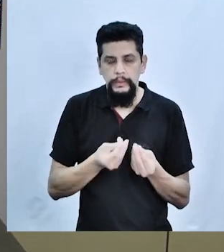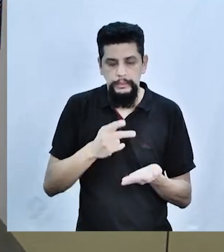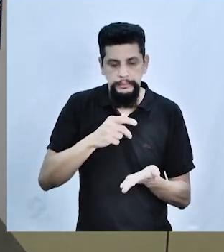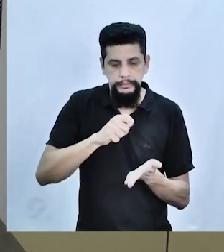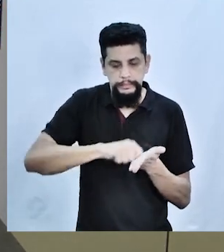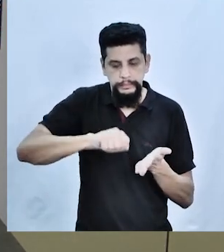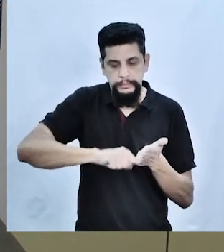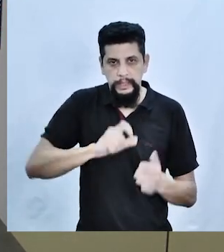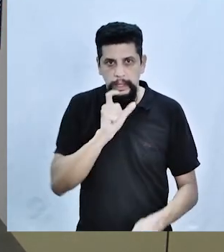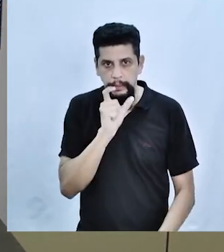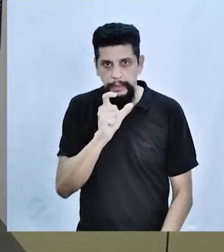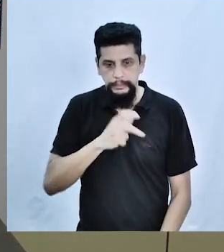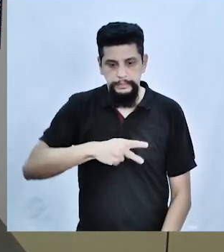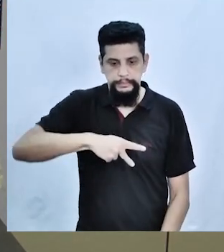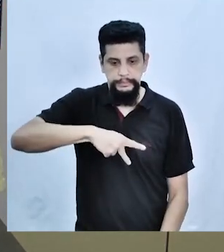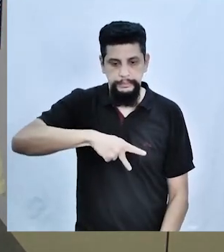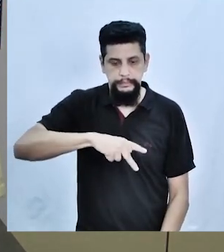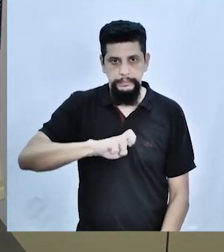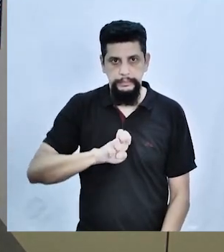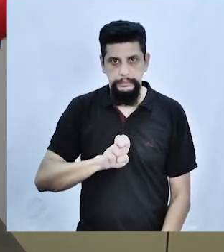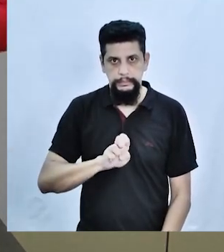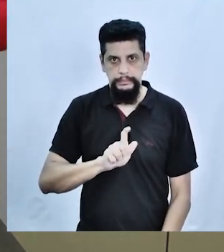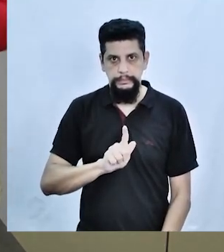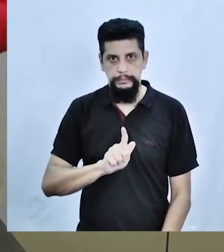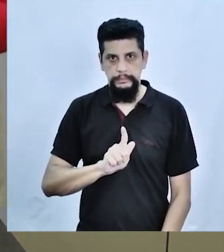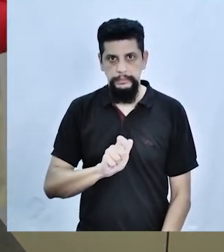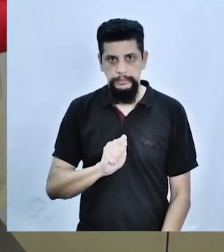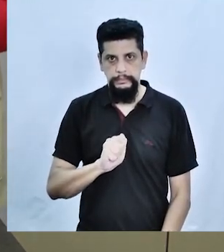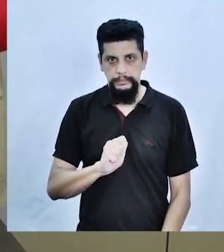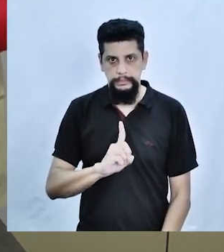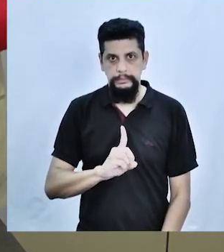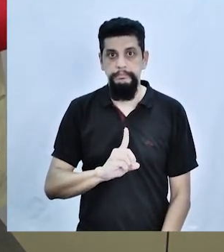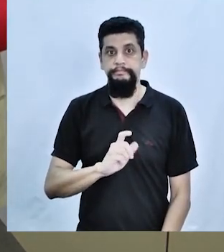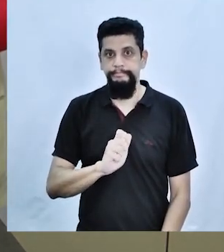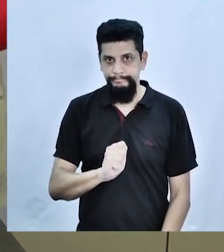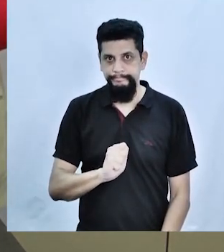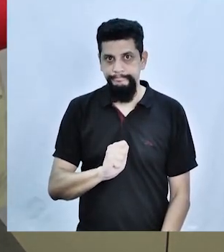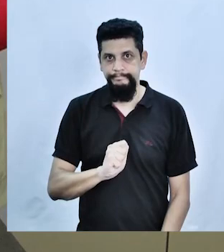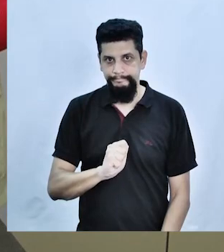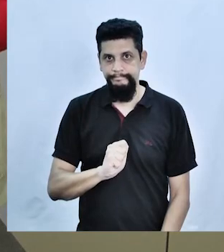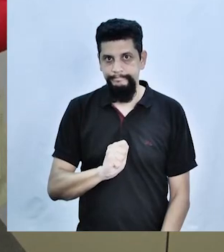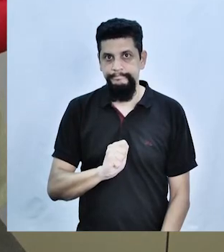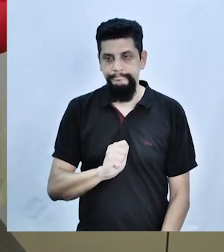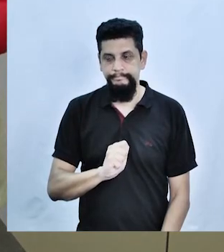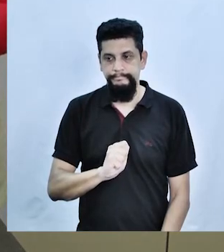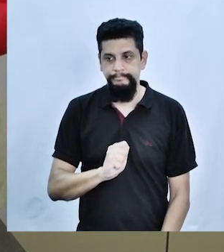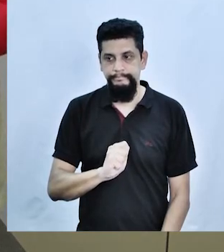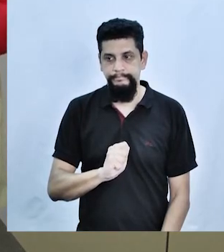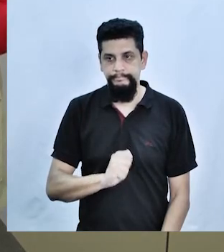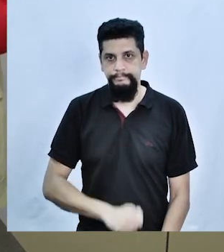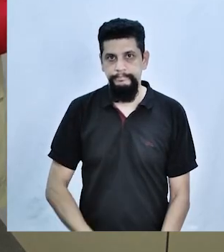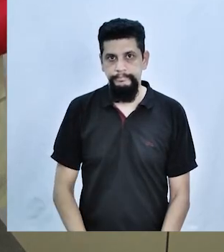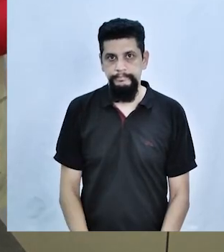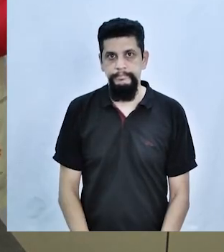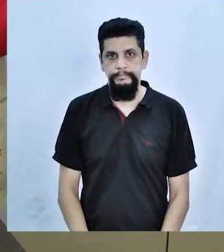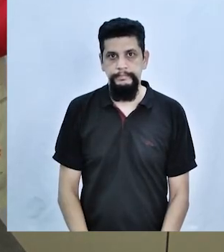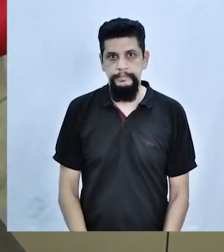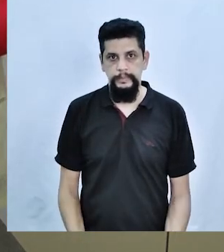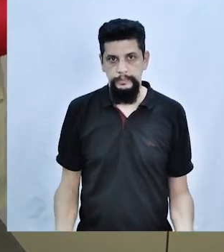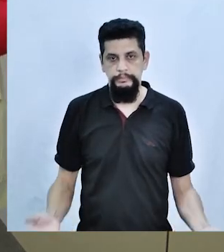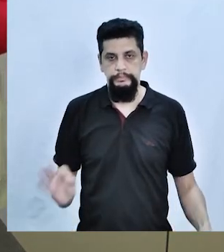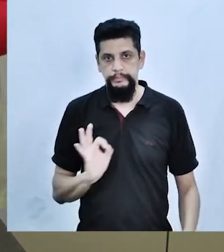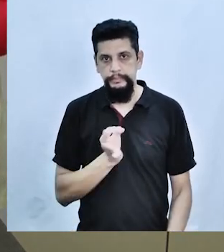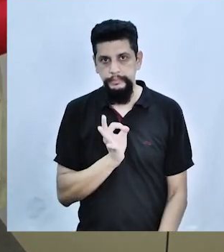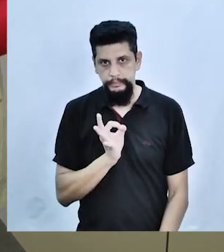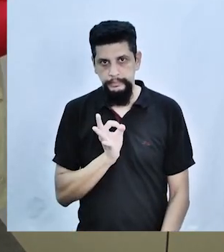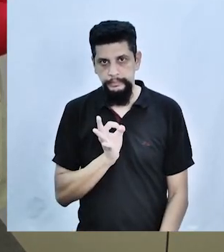pegada, prof. E como mesmo que escrevia quando era uma só? Ah, está aqui, ó. Pegada. Da.